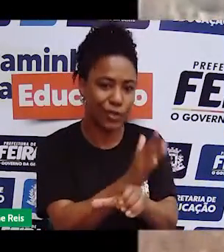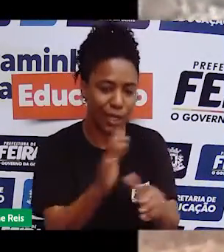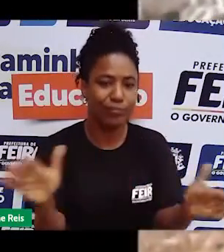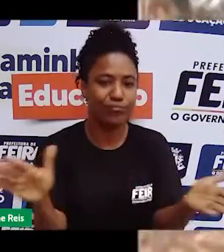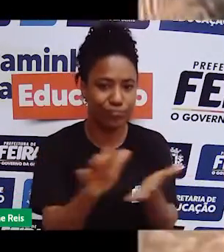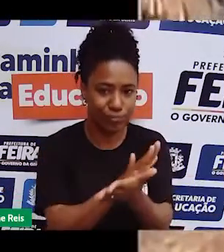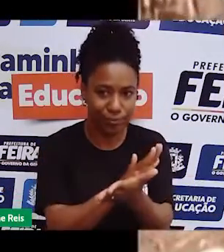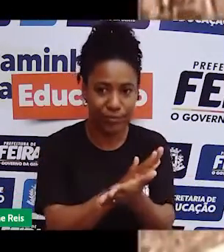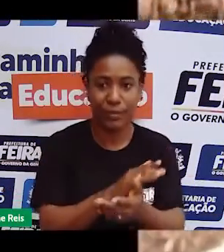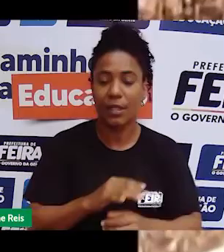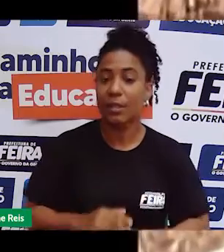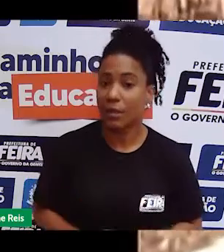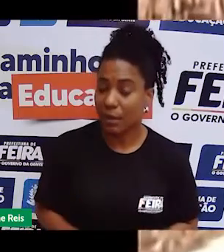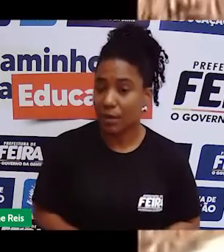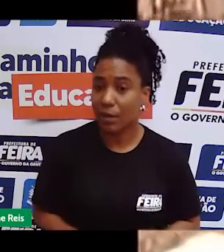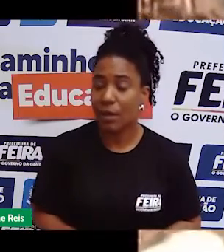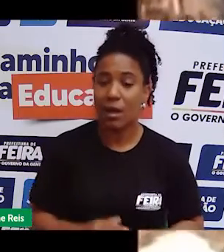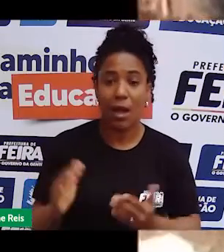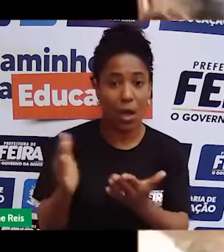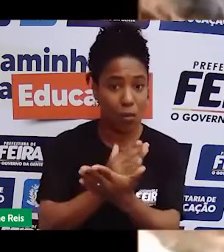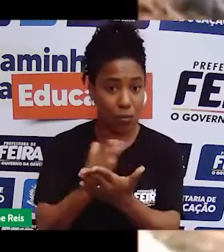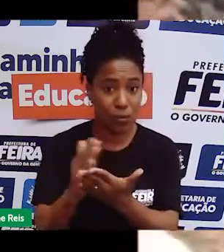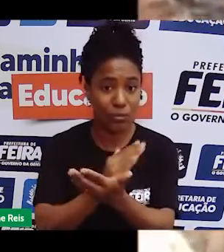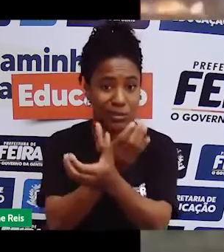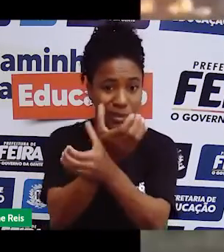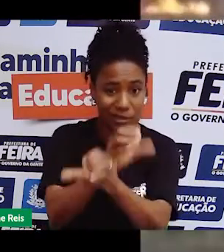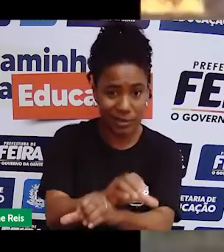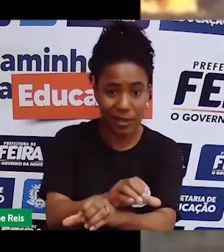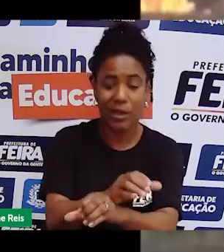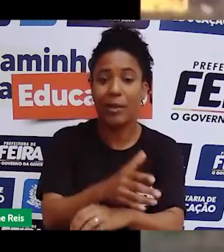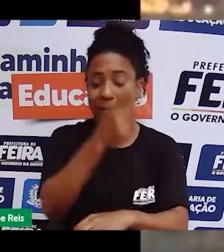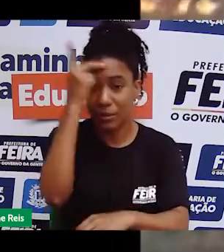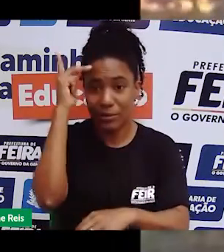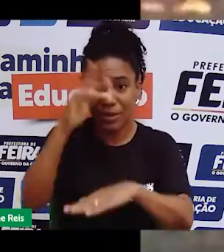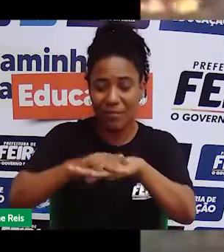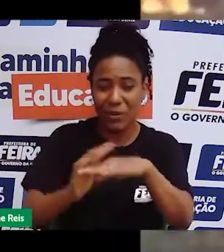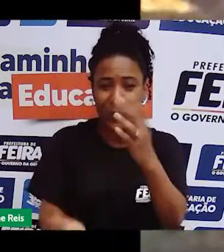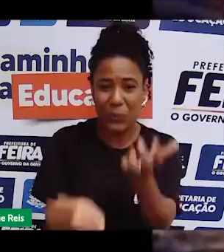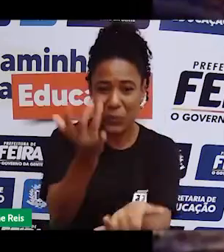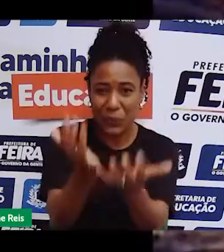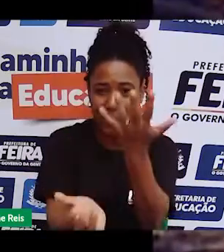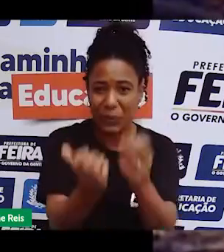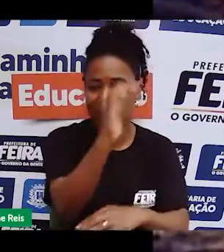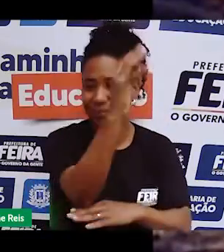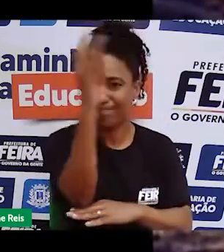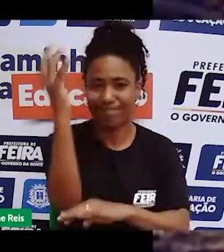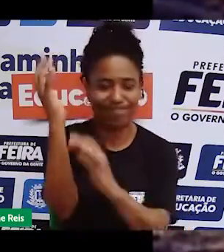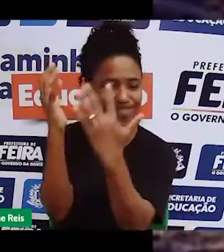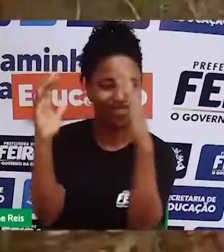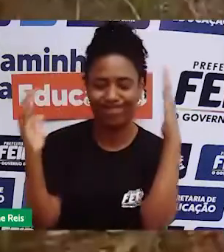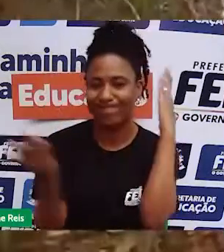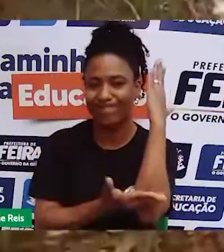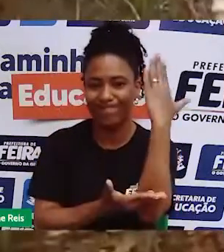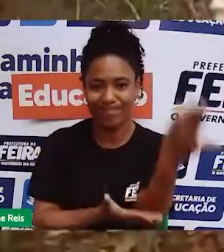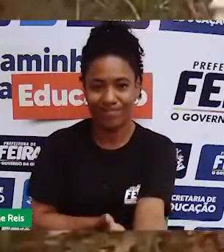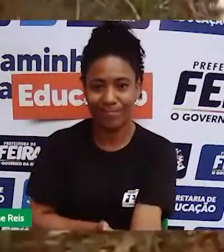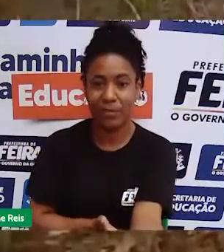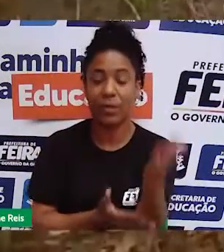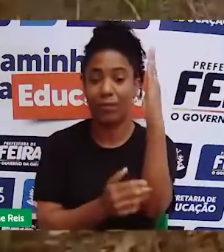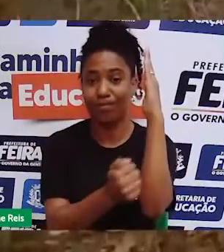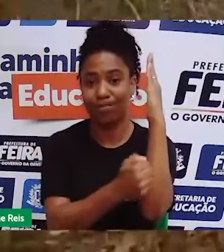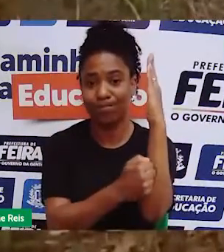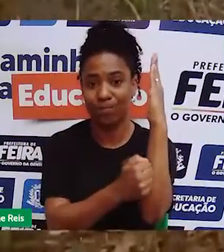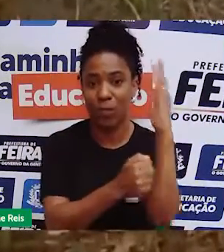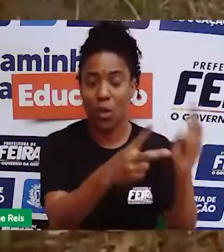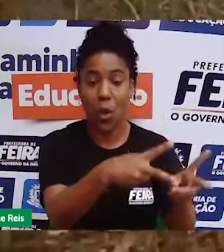caatinga está sendo influenciada pelas ações do homem, como o desmatamento, as queimadas e a exploração de lenha. Esse aqui é o nosso